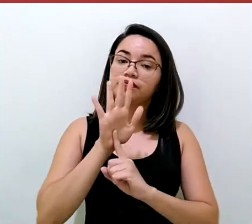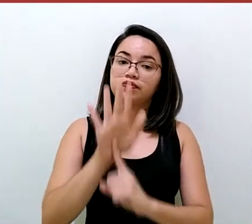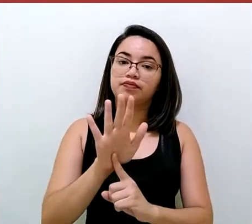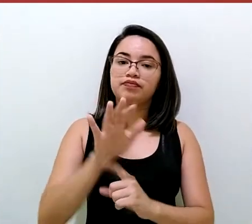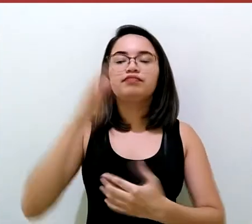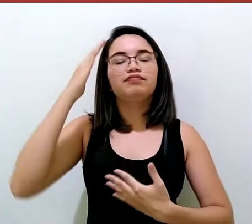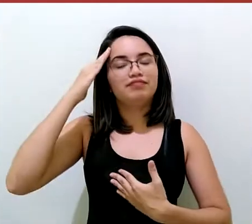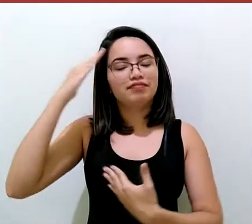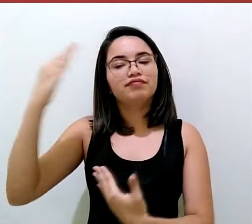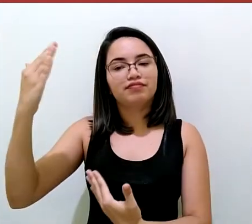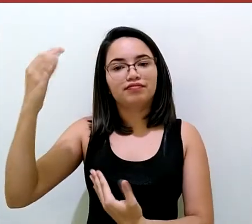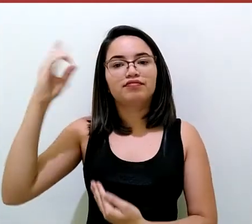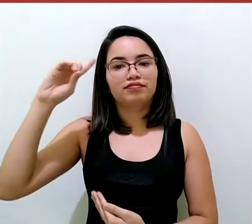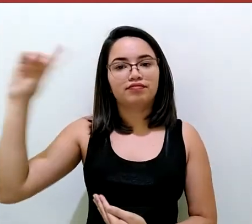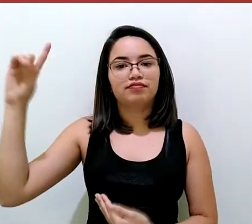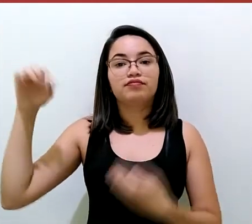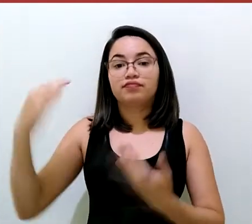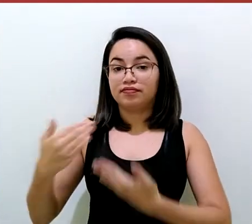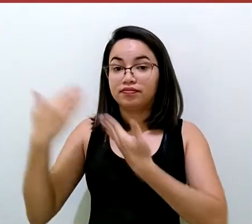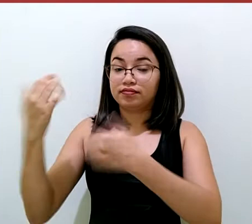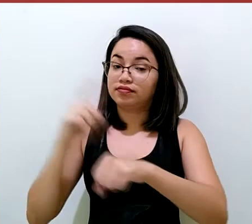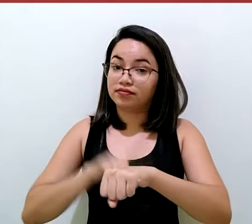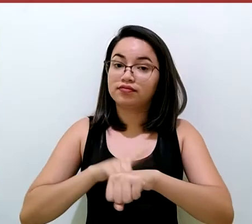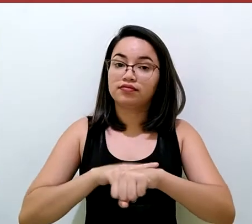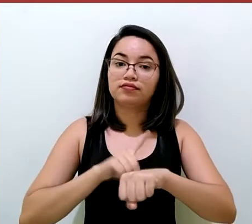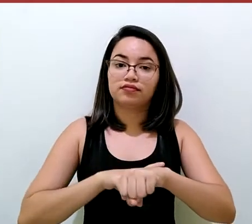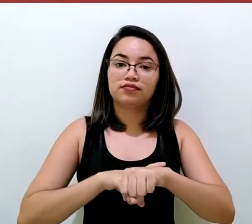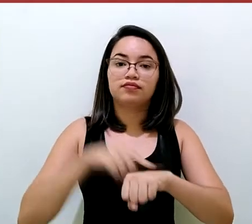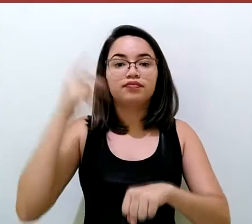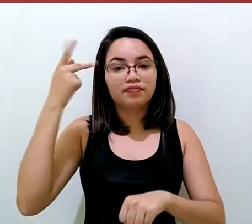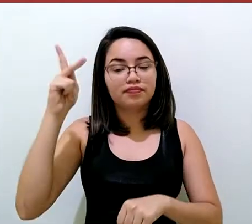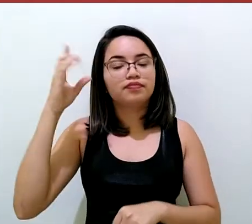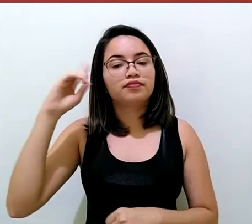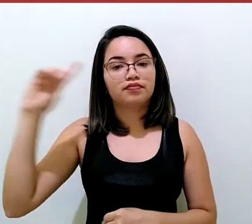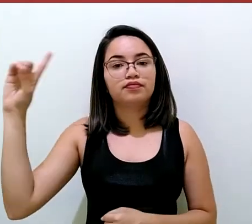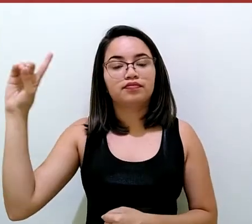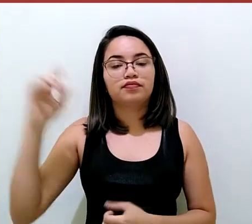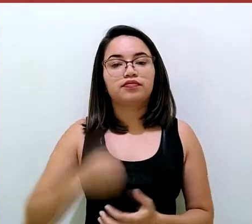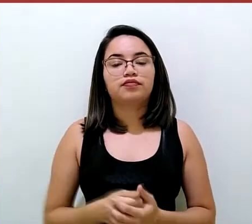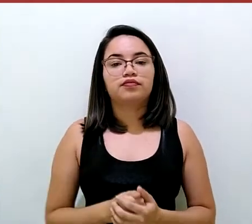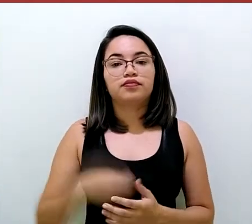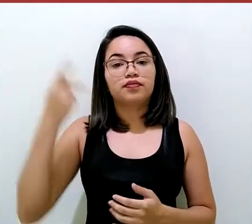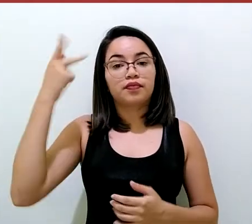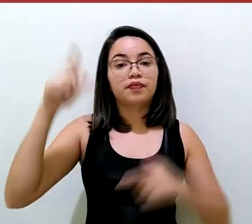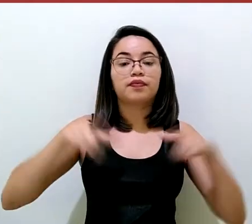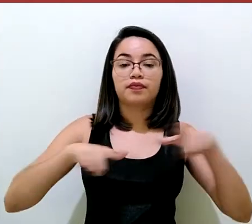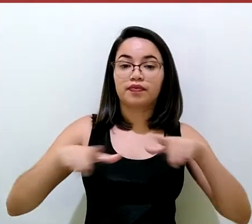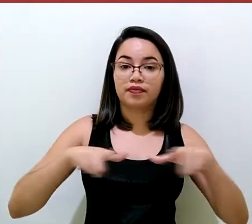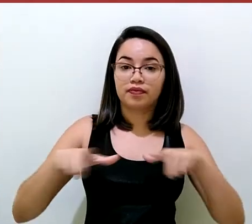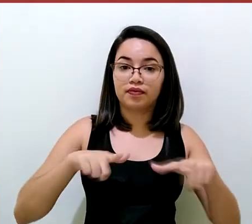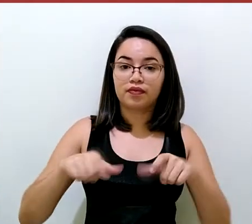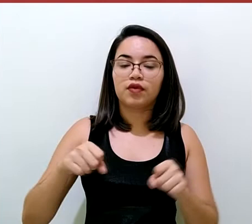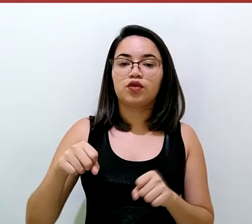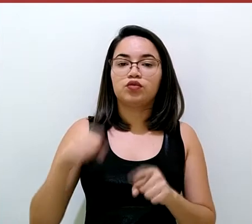demonstrar essa gratidão a Deus, dedicando tempo para Deus, para